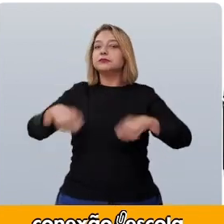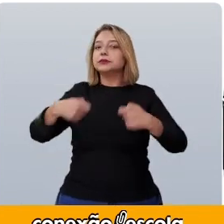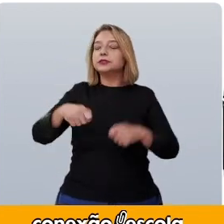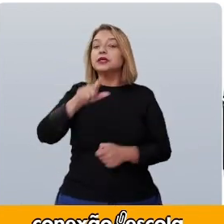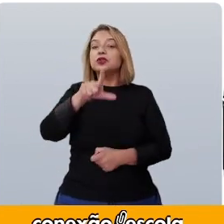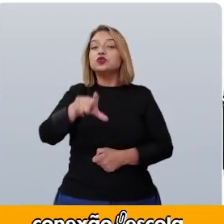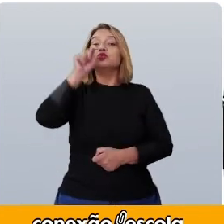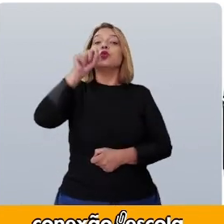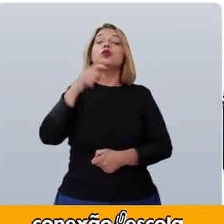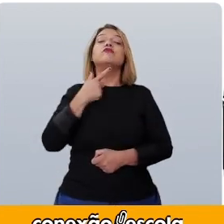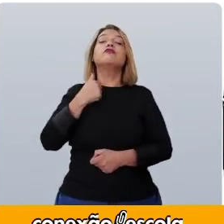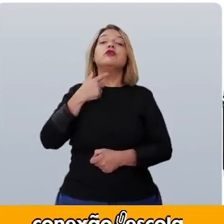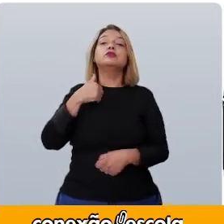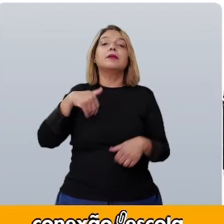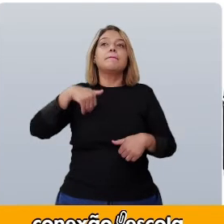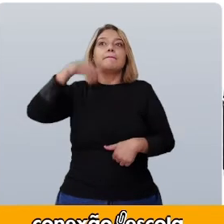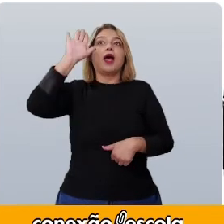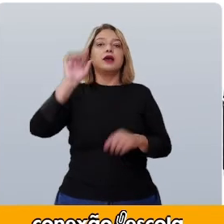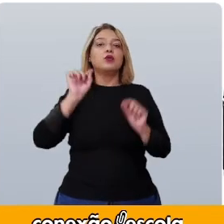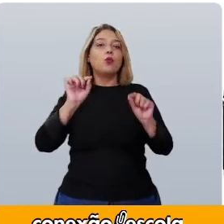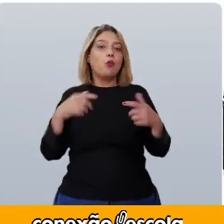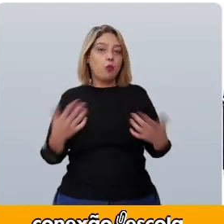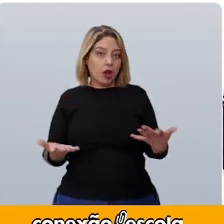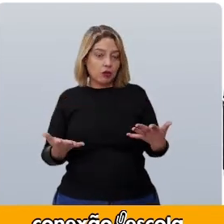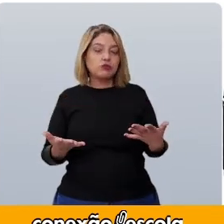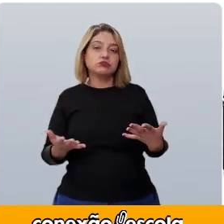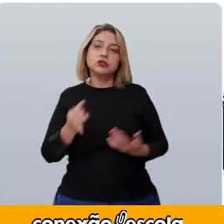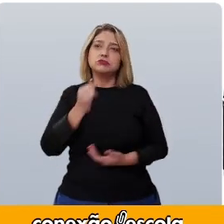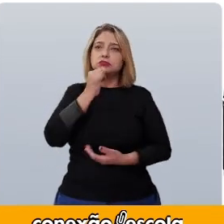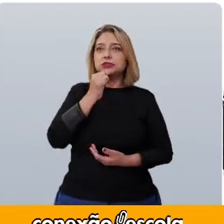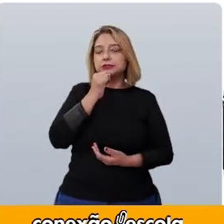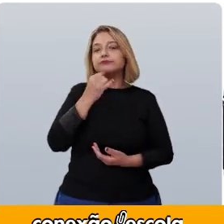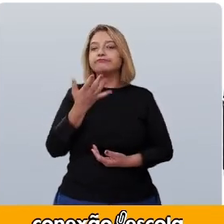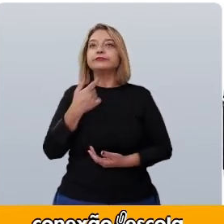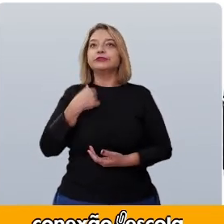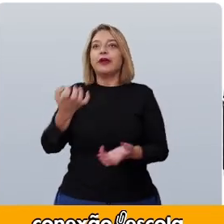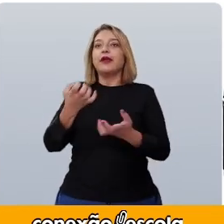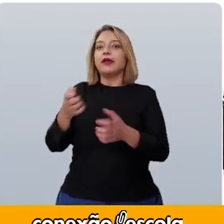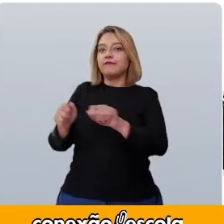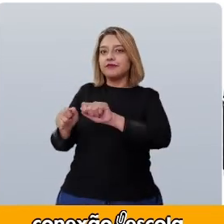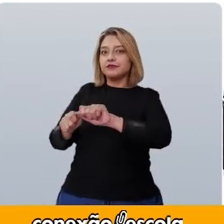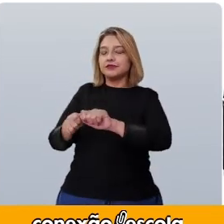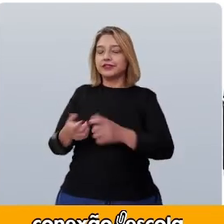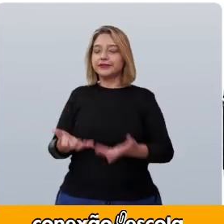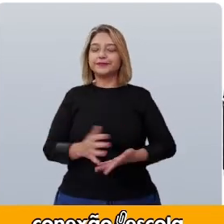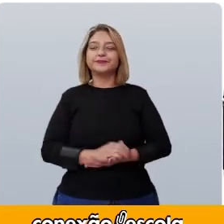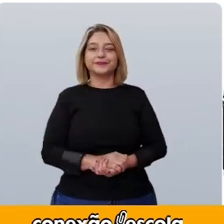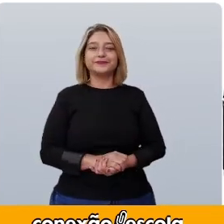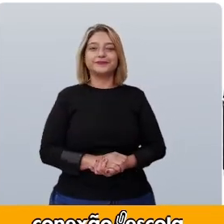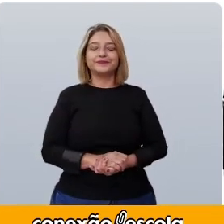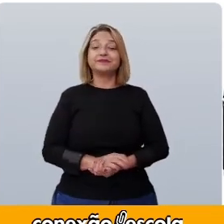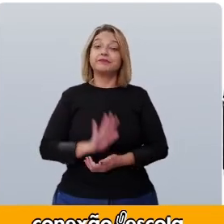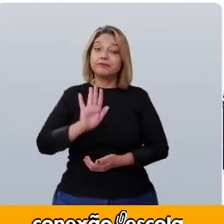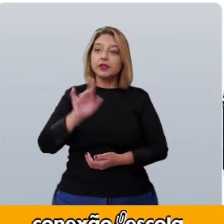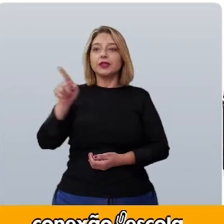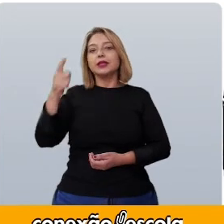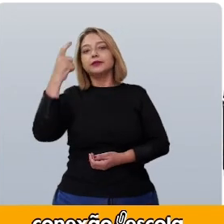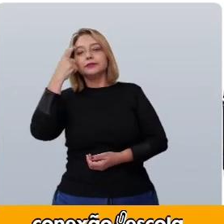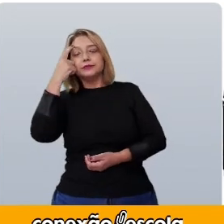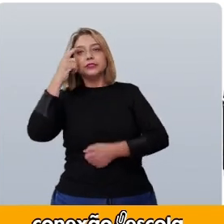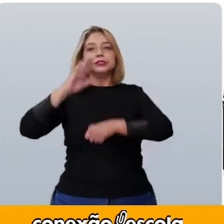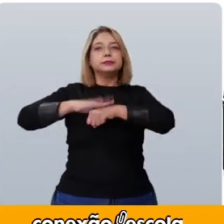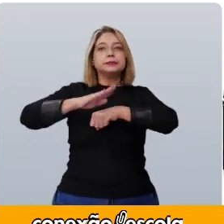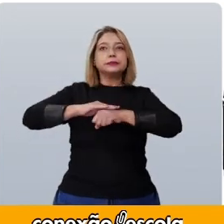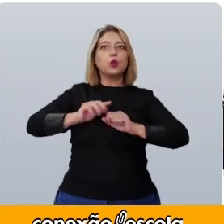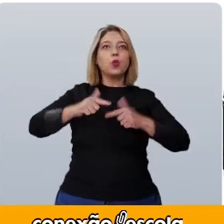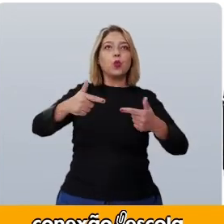escolher suas prioridades, ou seja, o que realmente quer fazer. Então, defina uma ação.